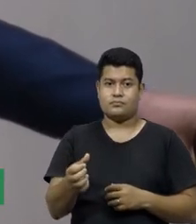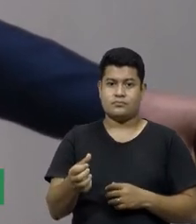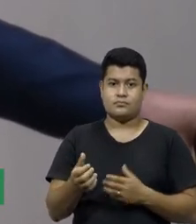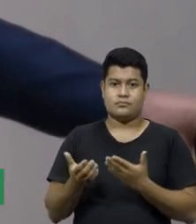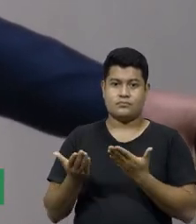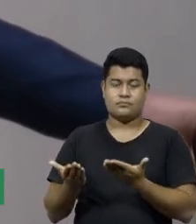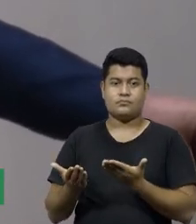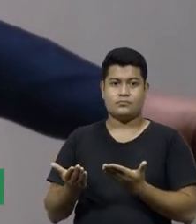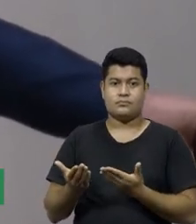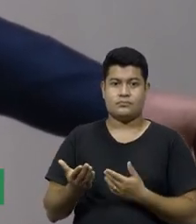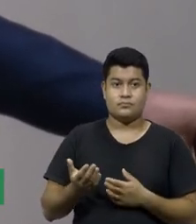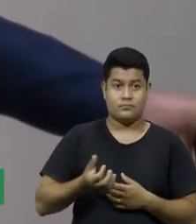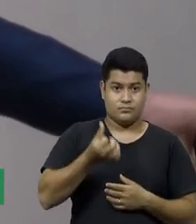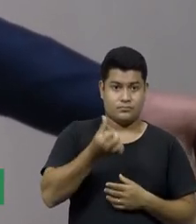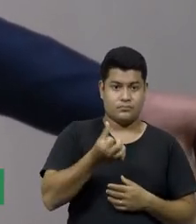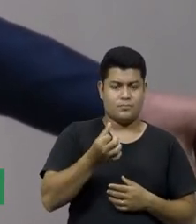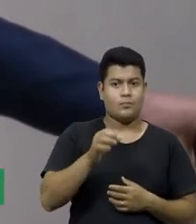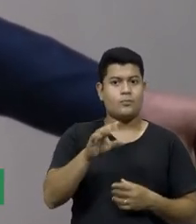É?